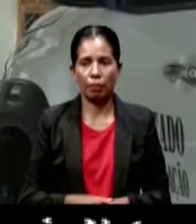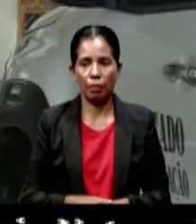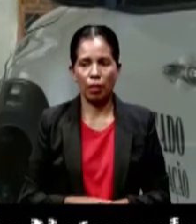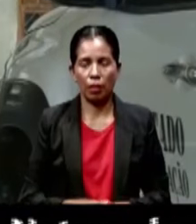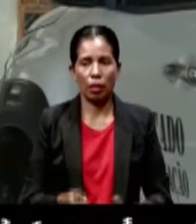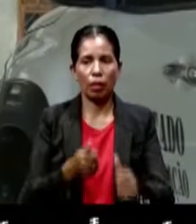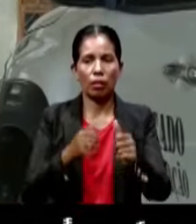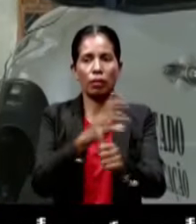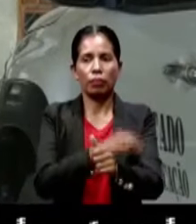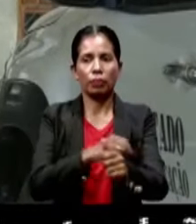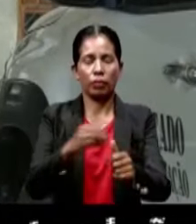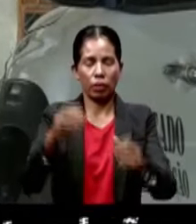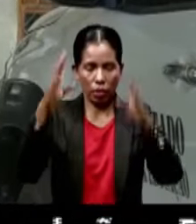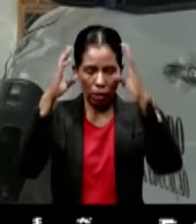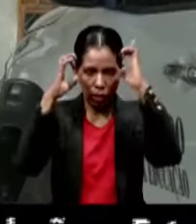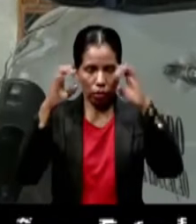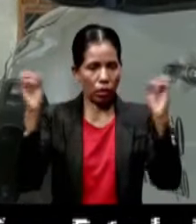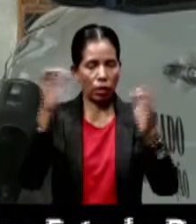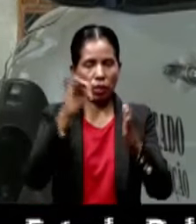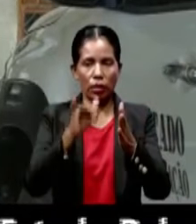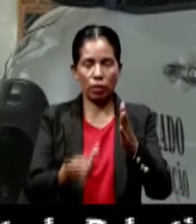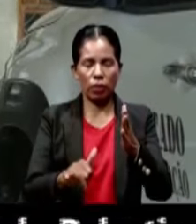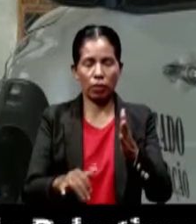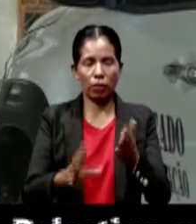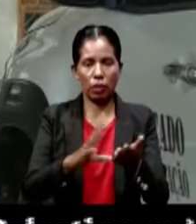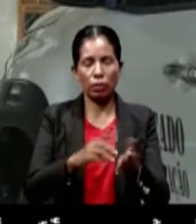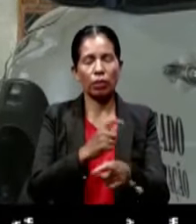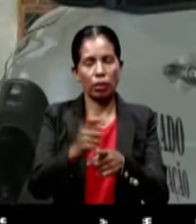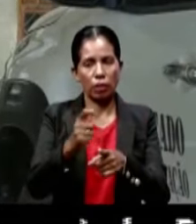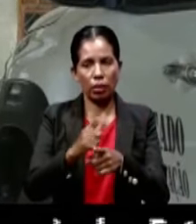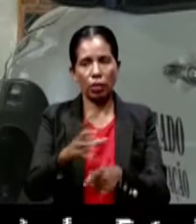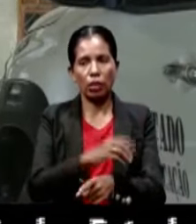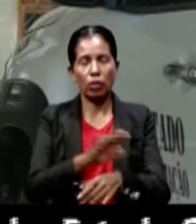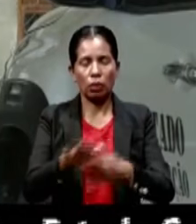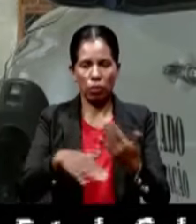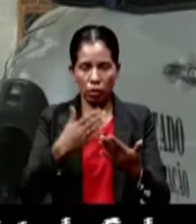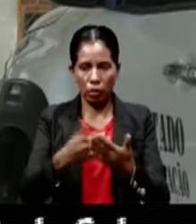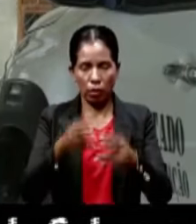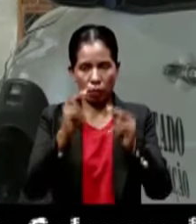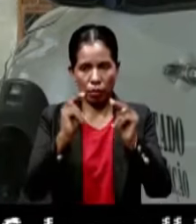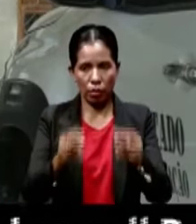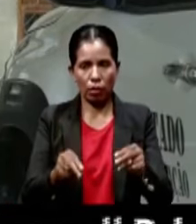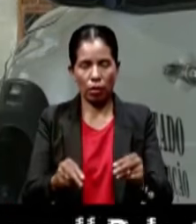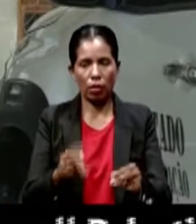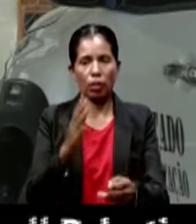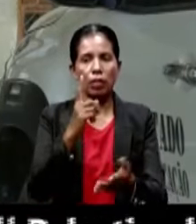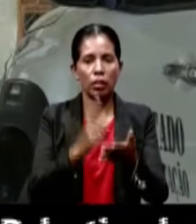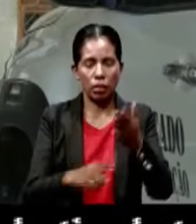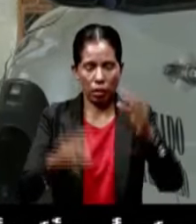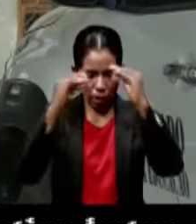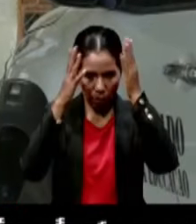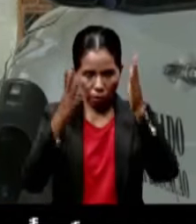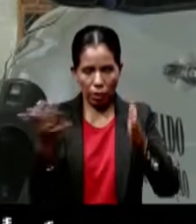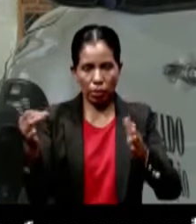Tuir Aristóteles, educação la hela de ito teoria. Mas be discípulo sira, precisa imita saída ma professor